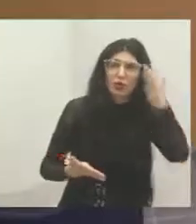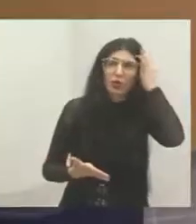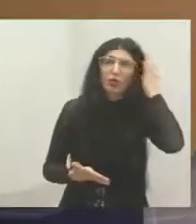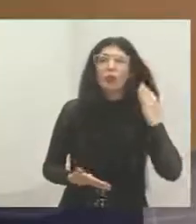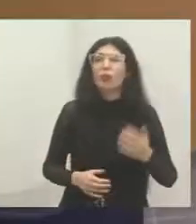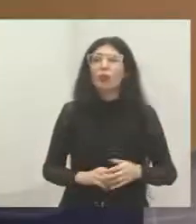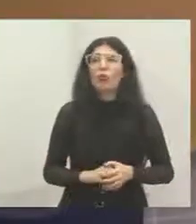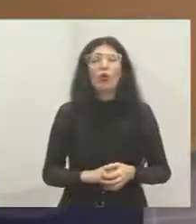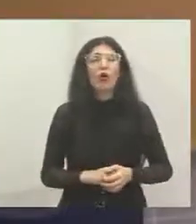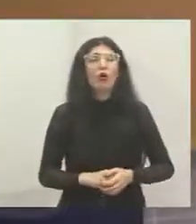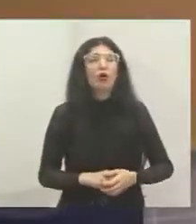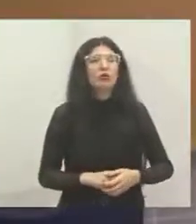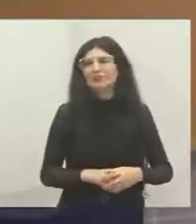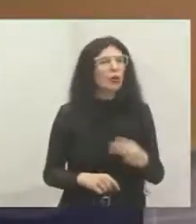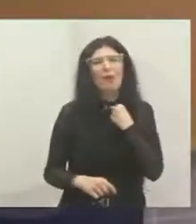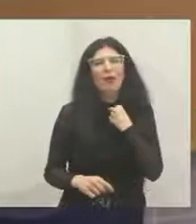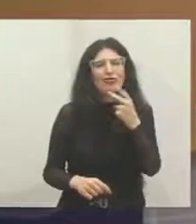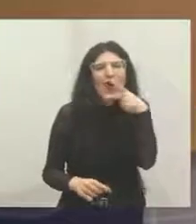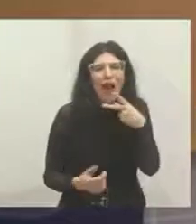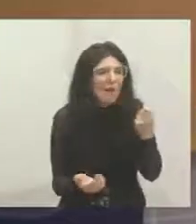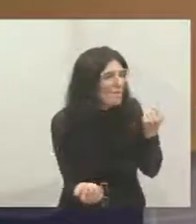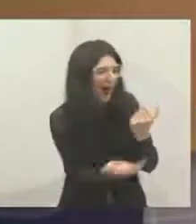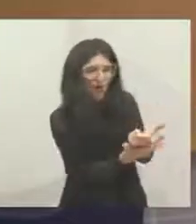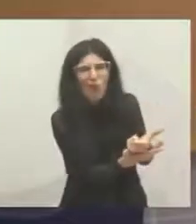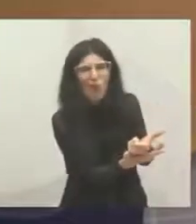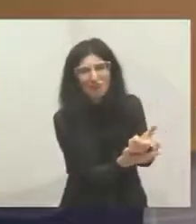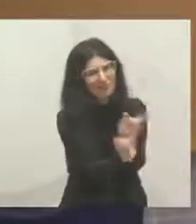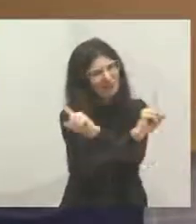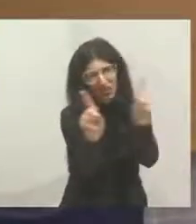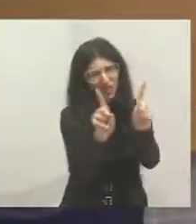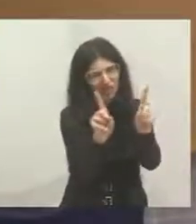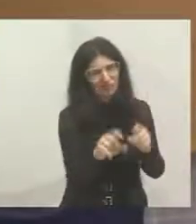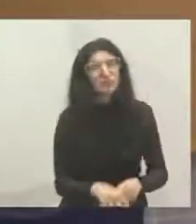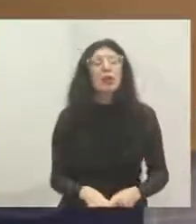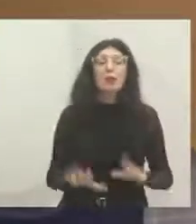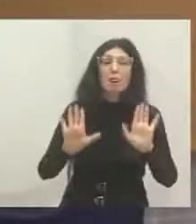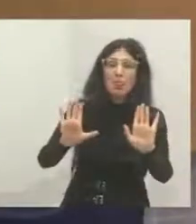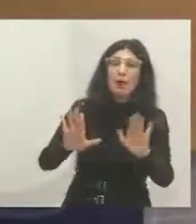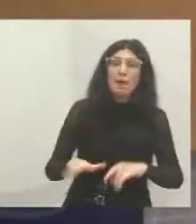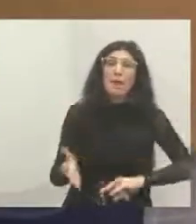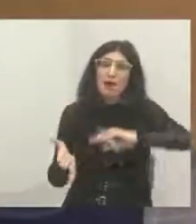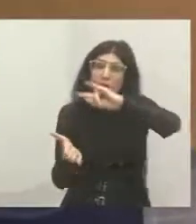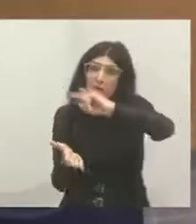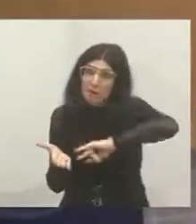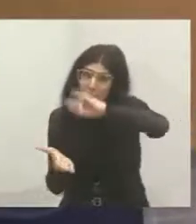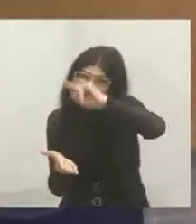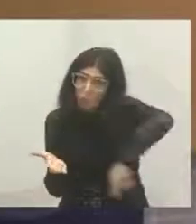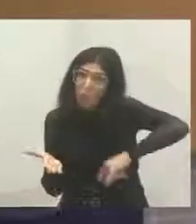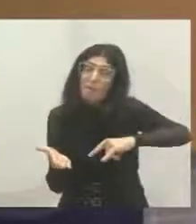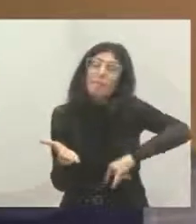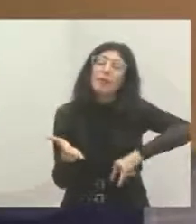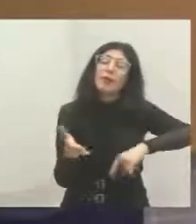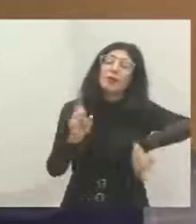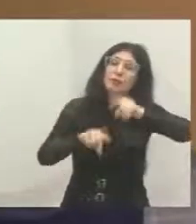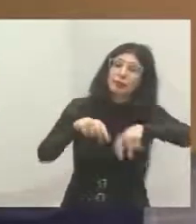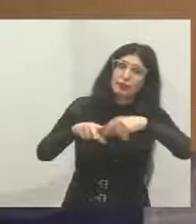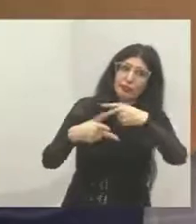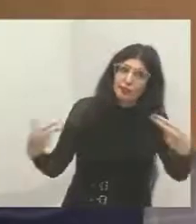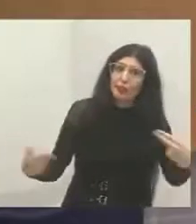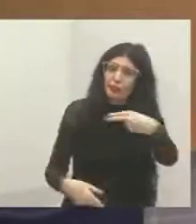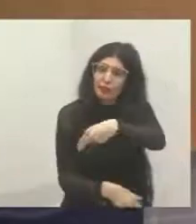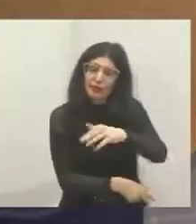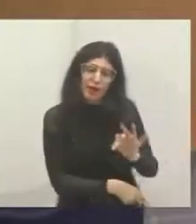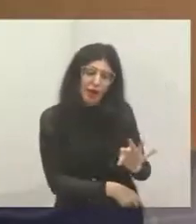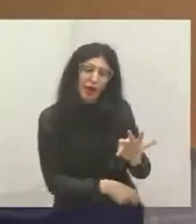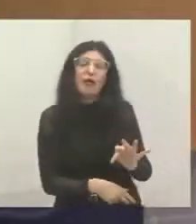aqui que nós pagamos, porque ainda tem notas fiscais, serviços de materiais e de mão de